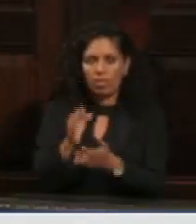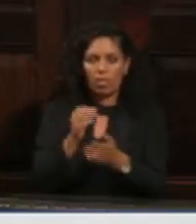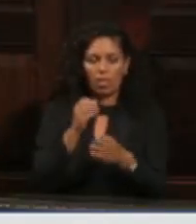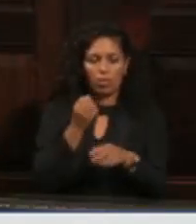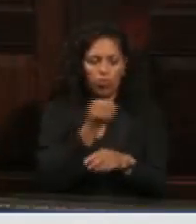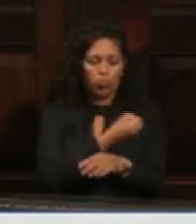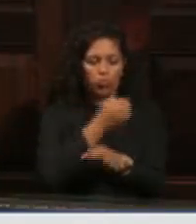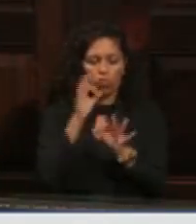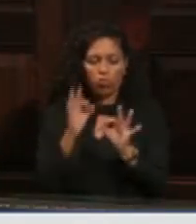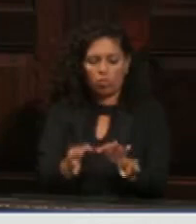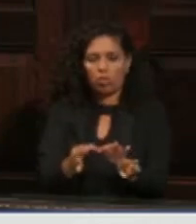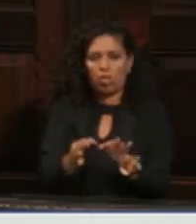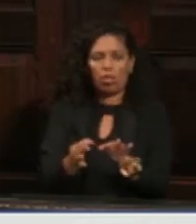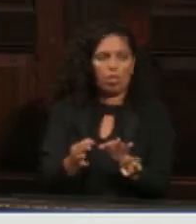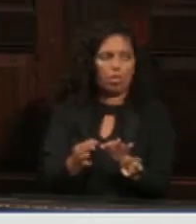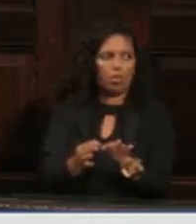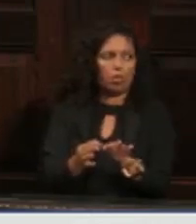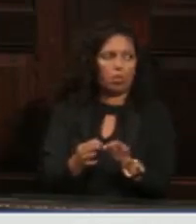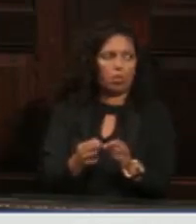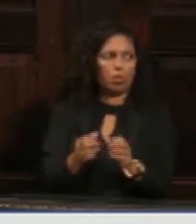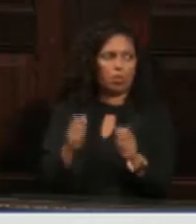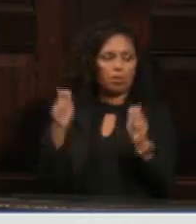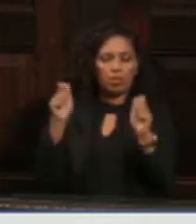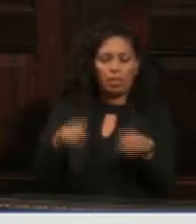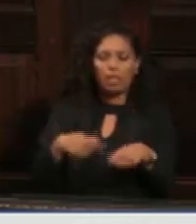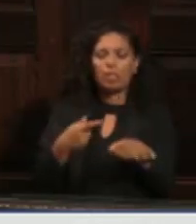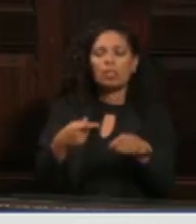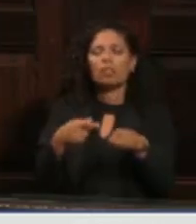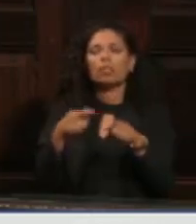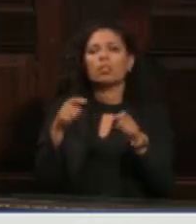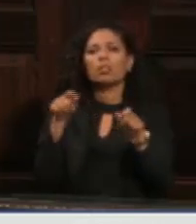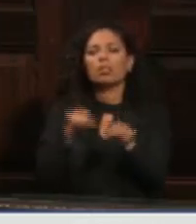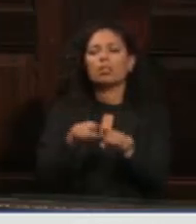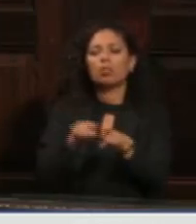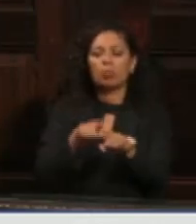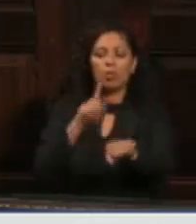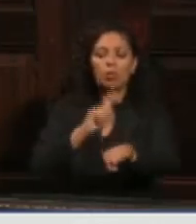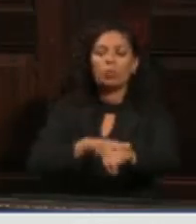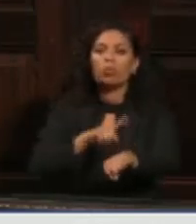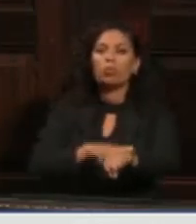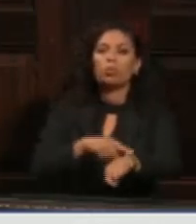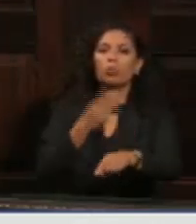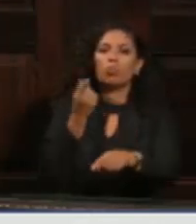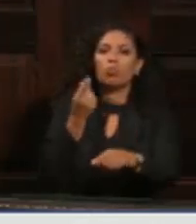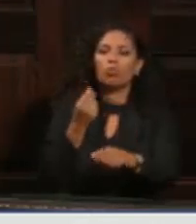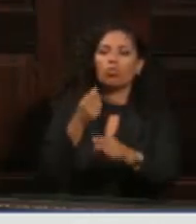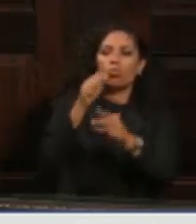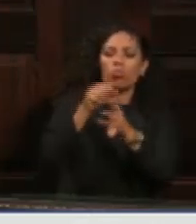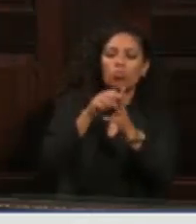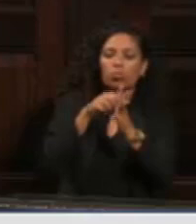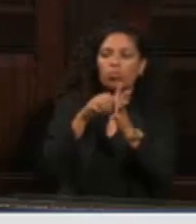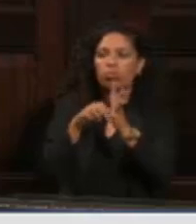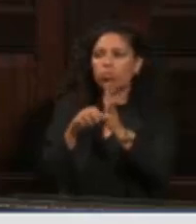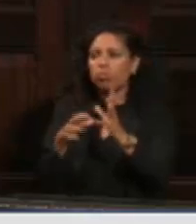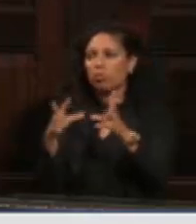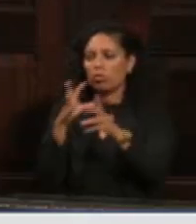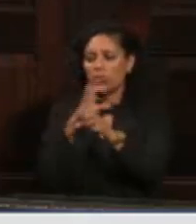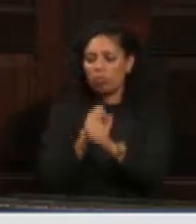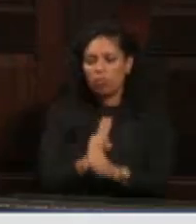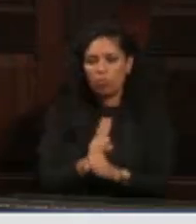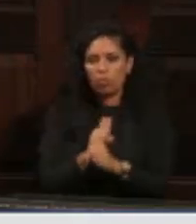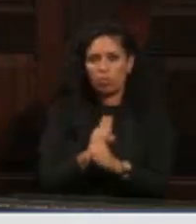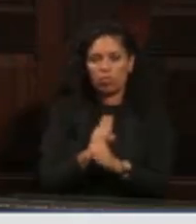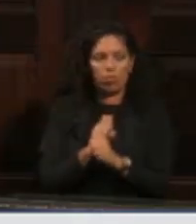mais importante que o piso, garante um tempo remunerado de planejamento, de avaliação, de estudos fora de sala de